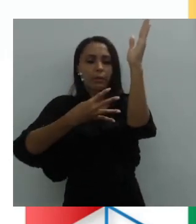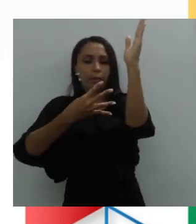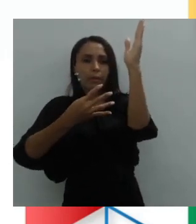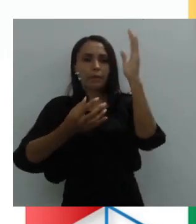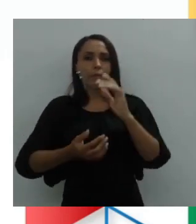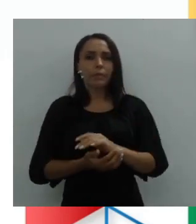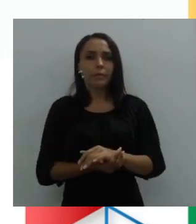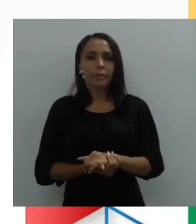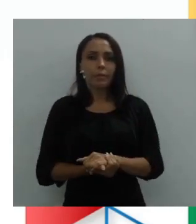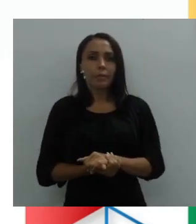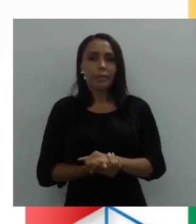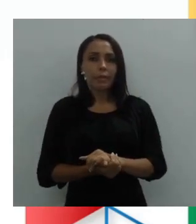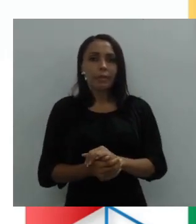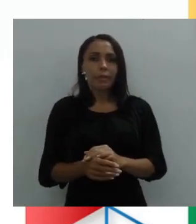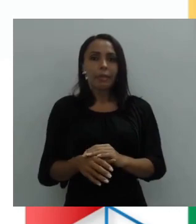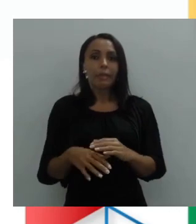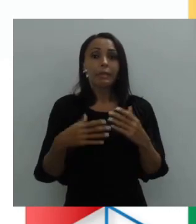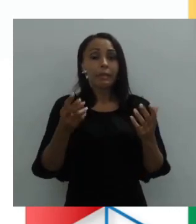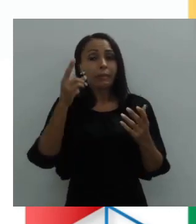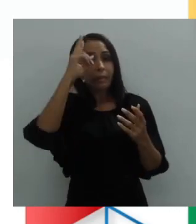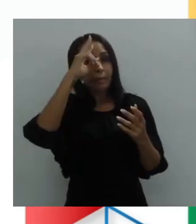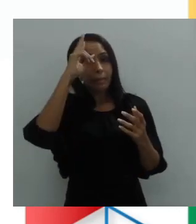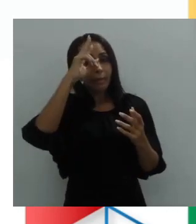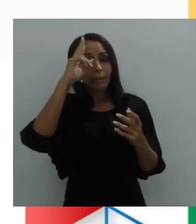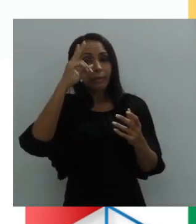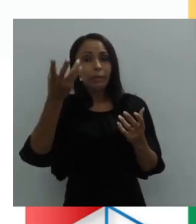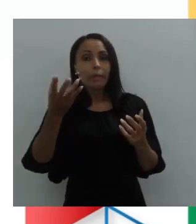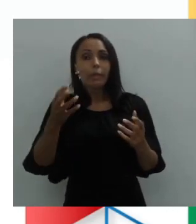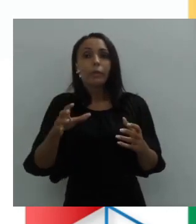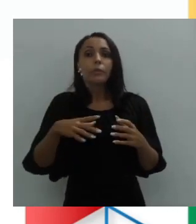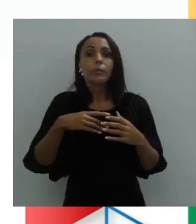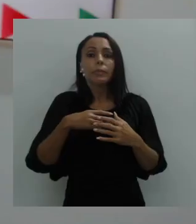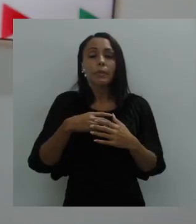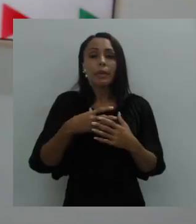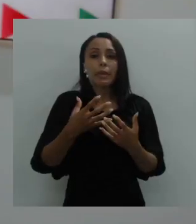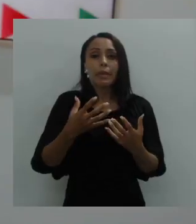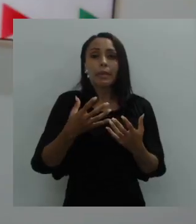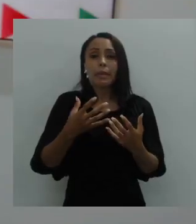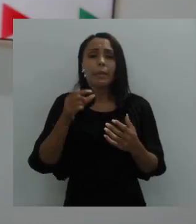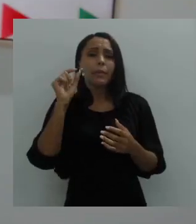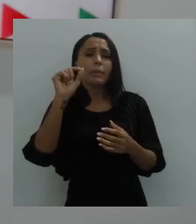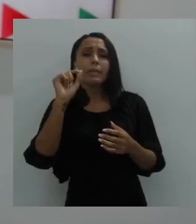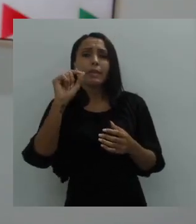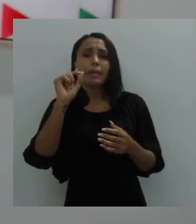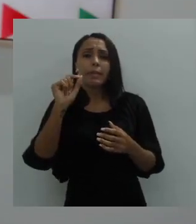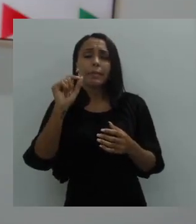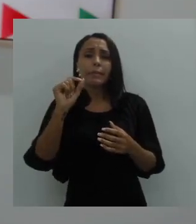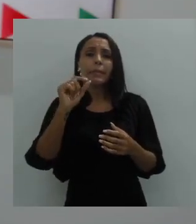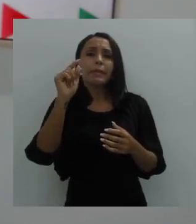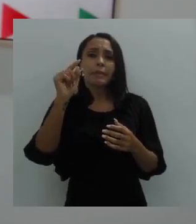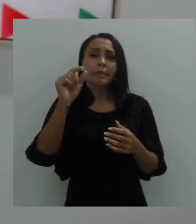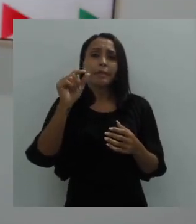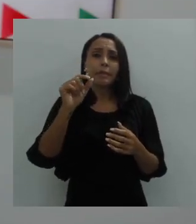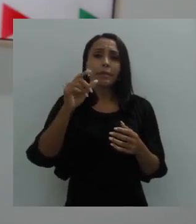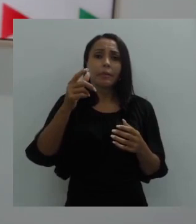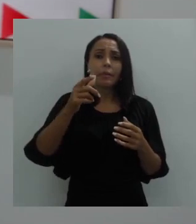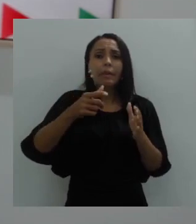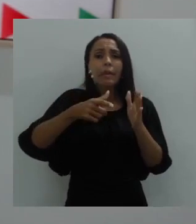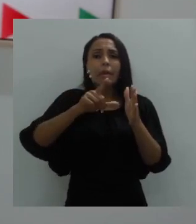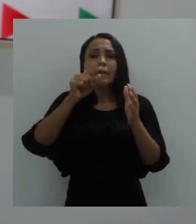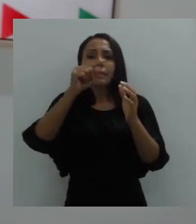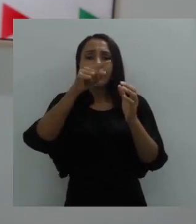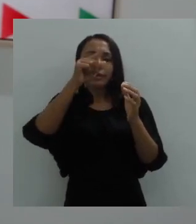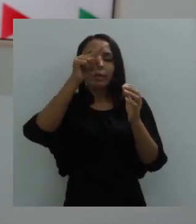Se você ficar com dúvida, só é você lembrar do sentido anti-horário. Ou seja, o que é sentido anti-horário? É